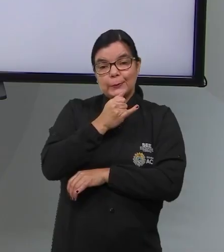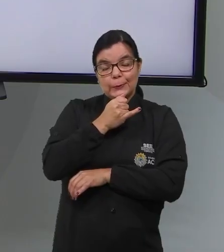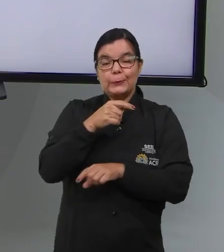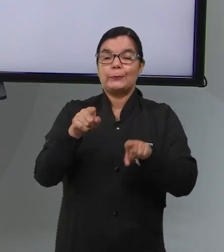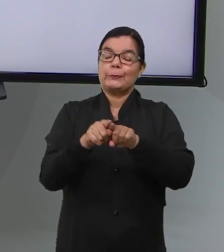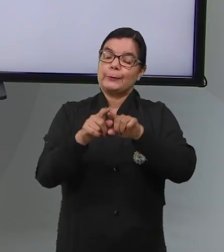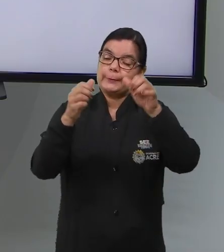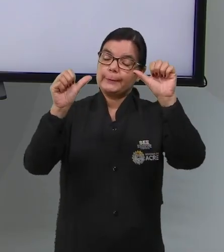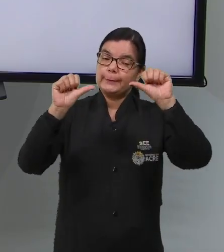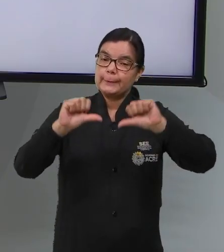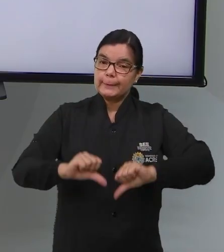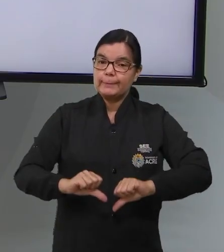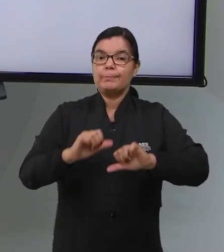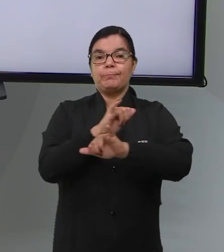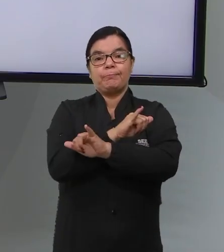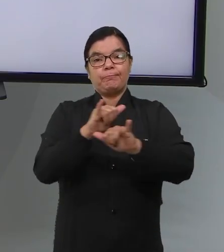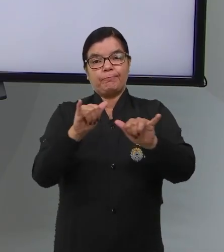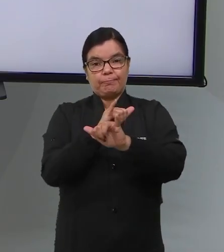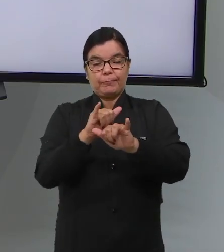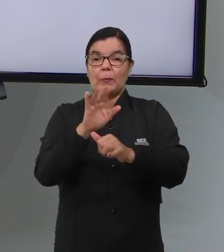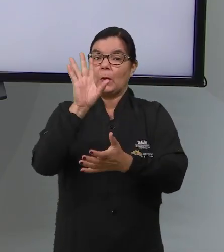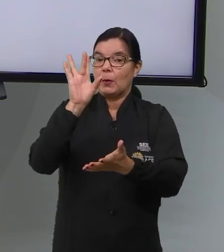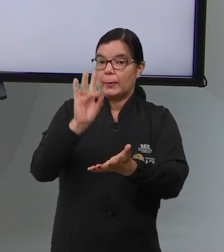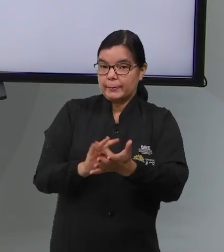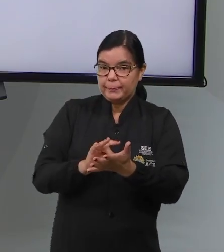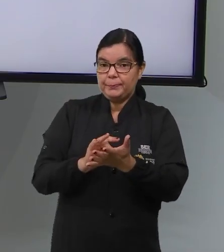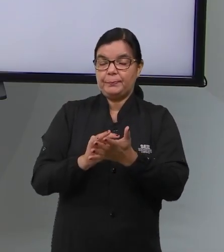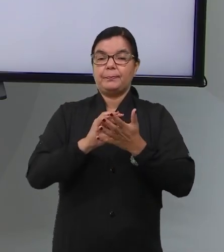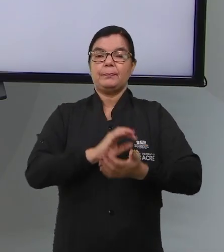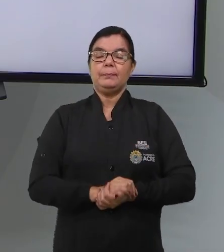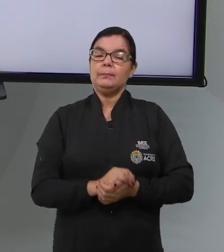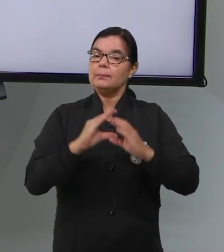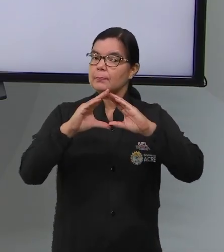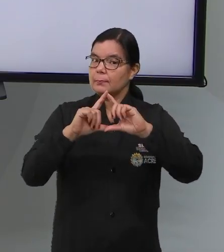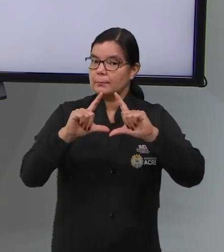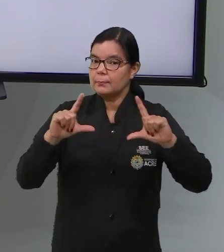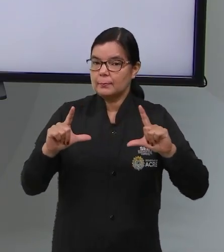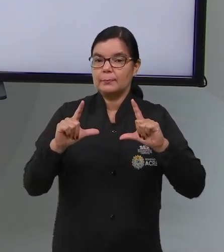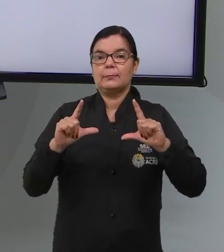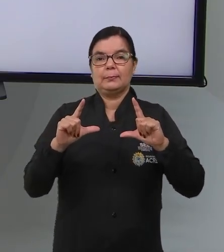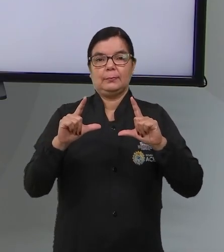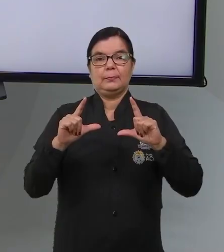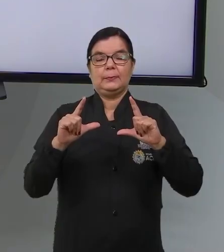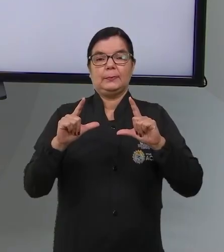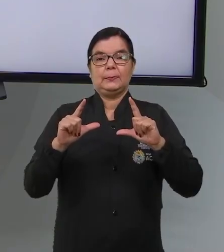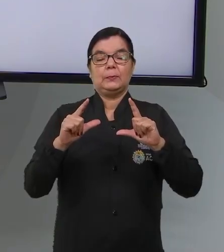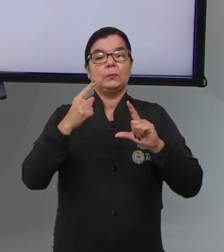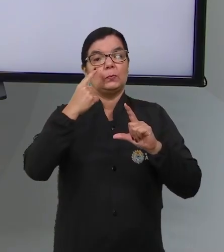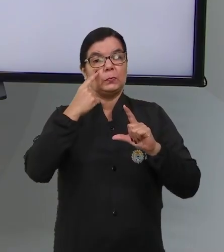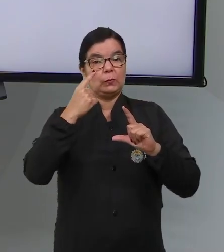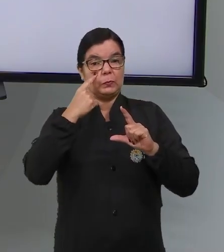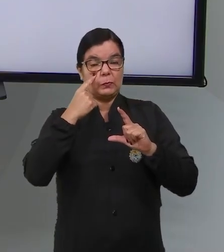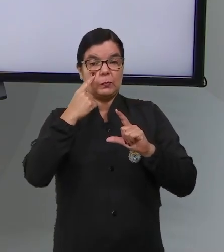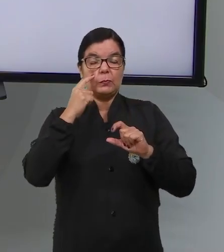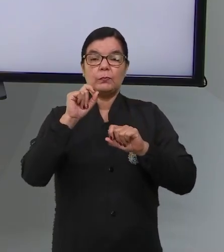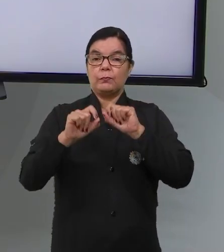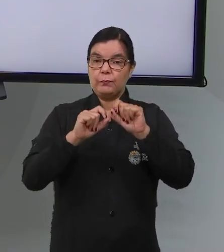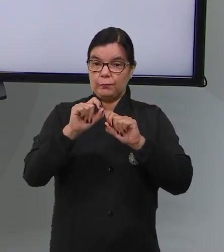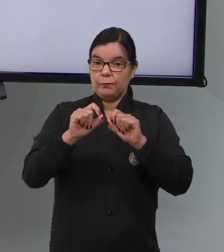essas informações como verdadeiras. E é claro que, voltando para a questão